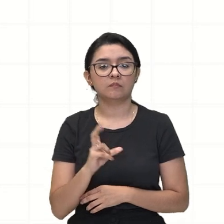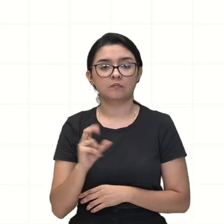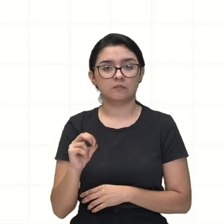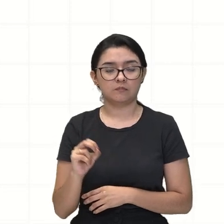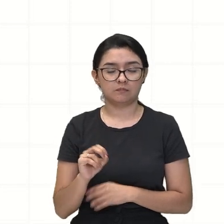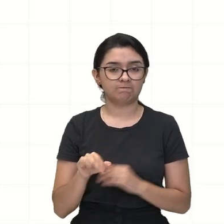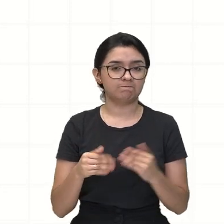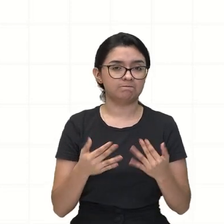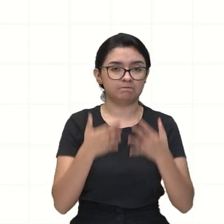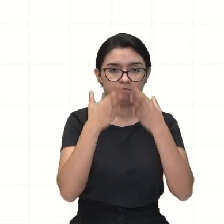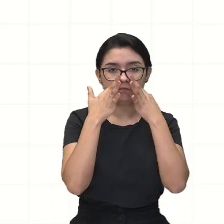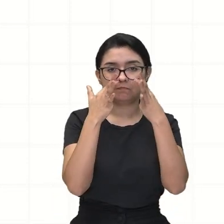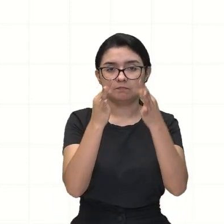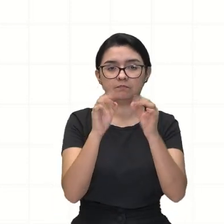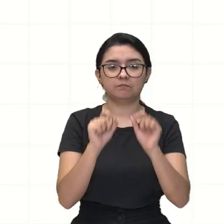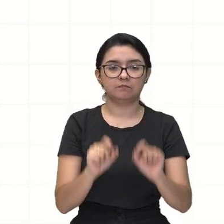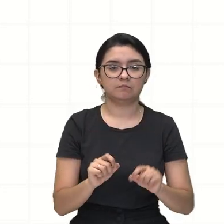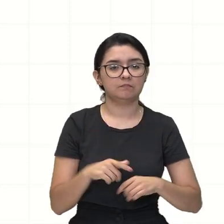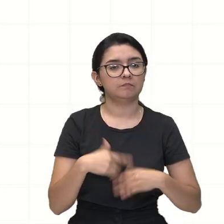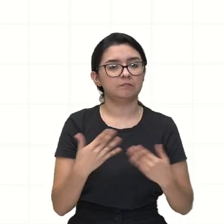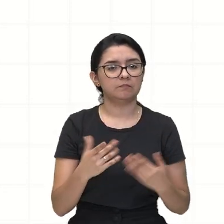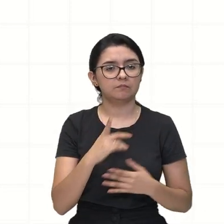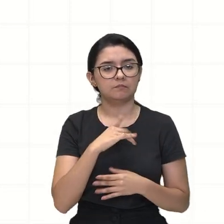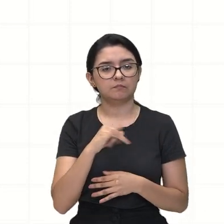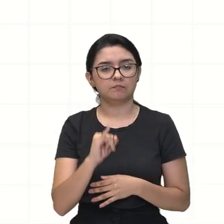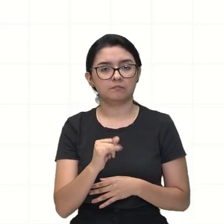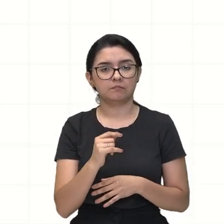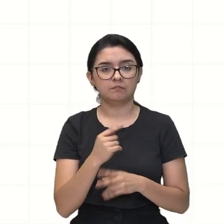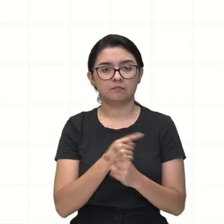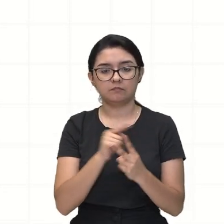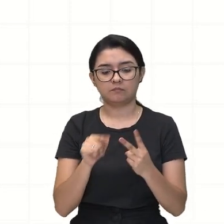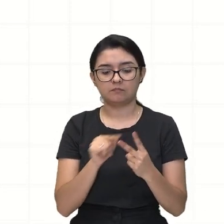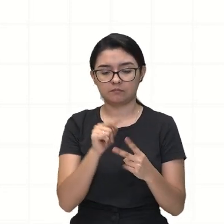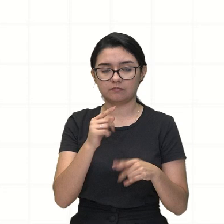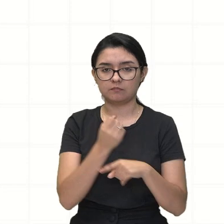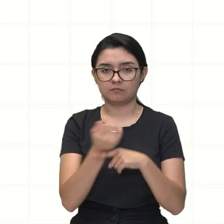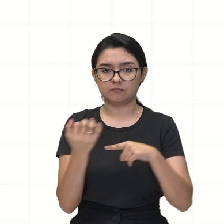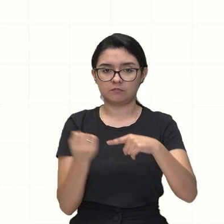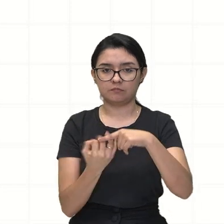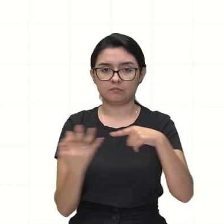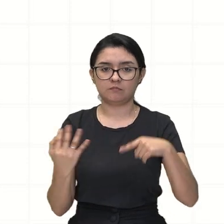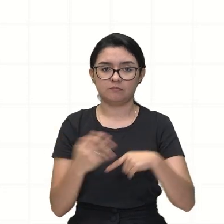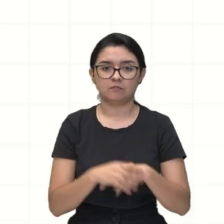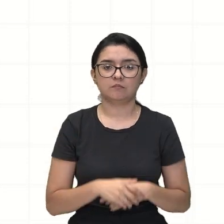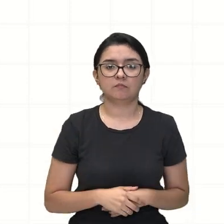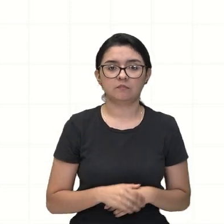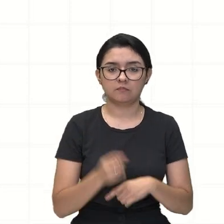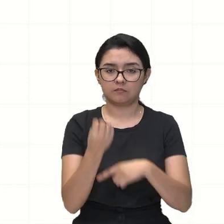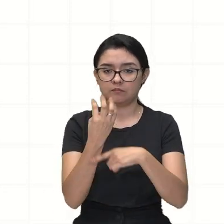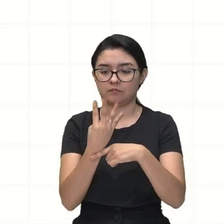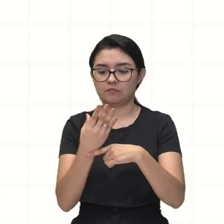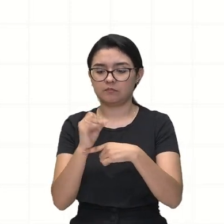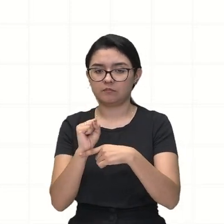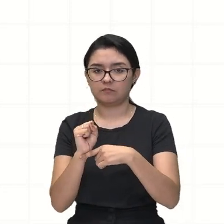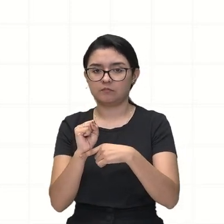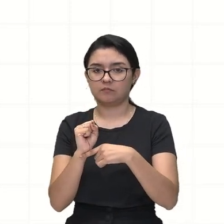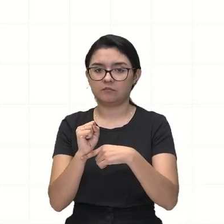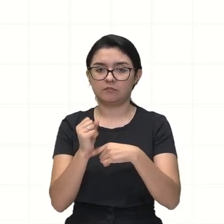prestem atenção. Como eu tenho as duas frações equivalentes, olha só. O 48 sobre